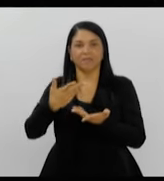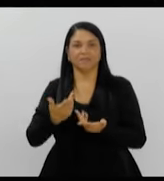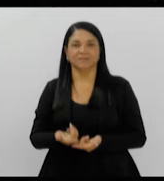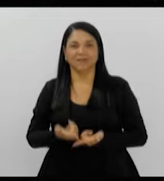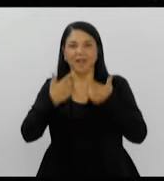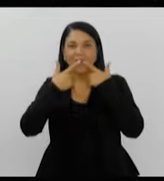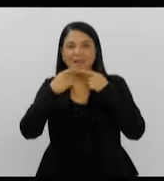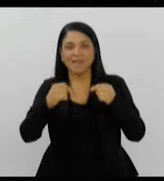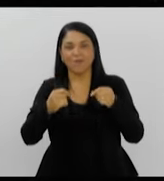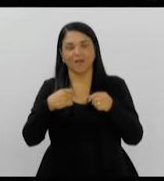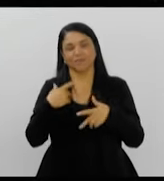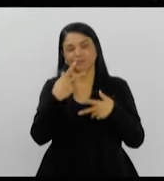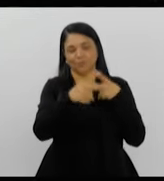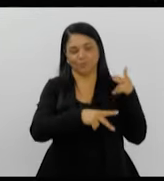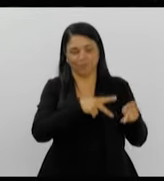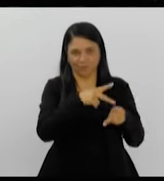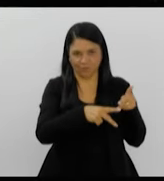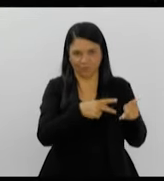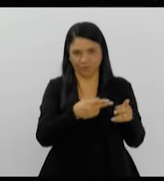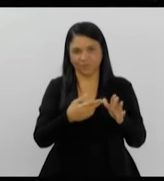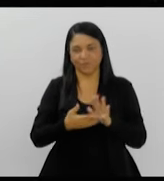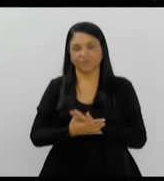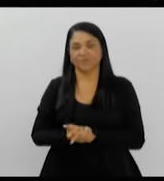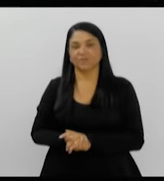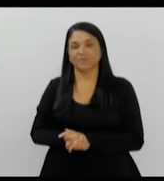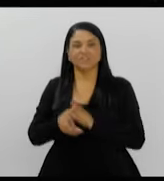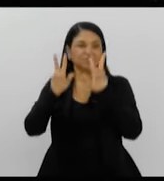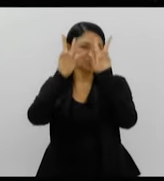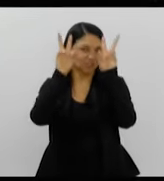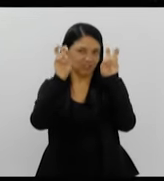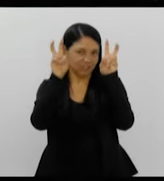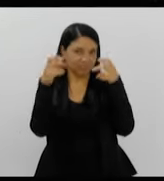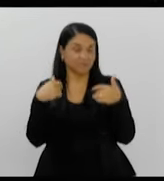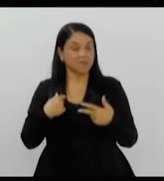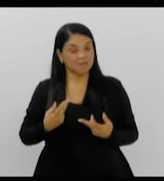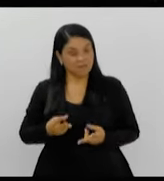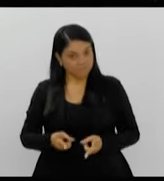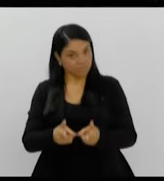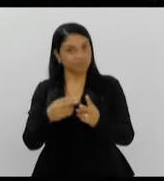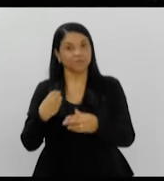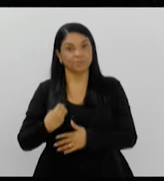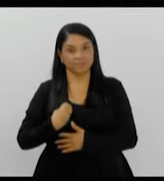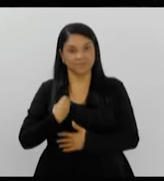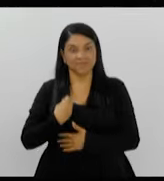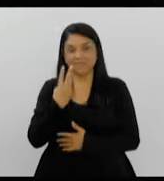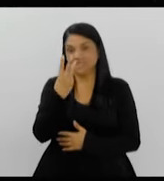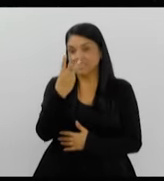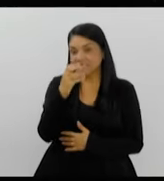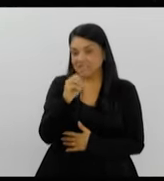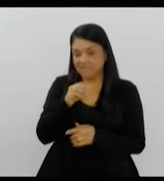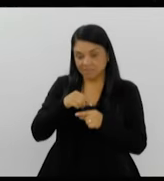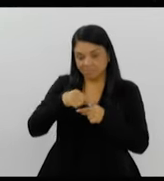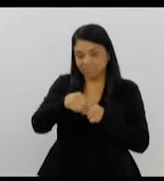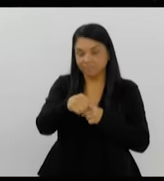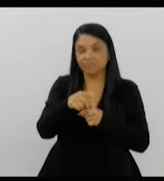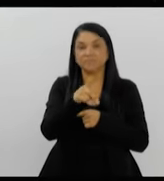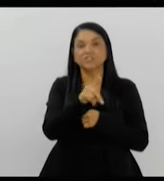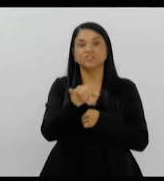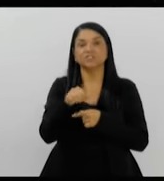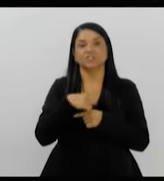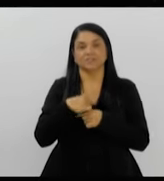popular e a vida continua nós estamos praticamente a 30 dias das eleições